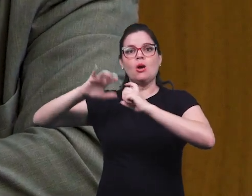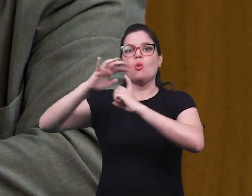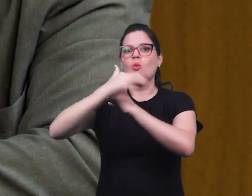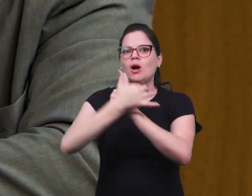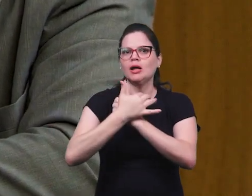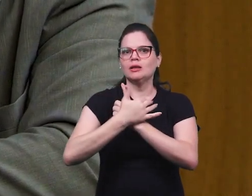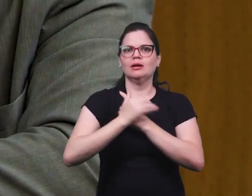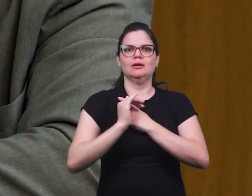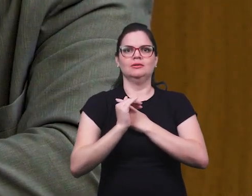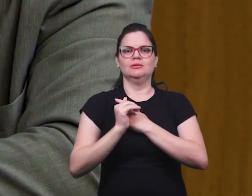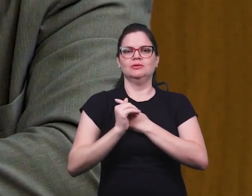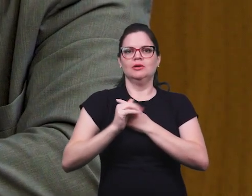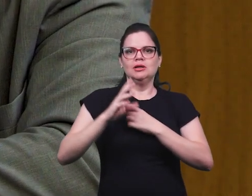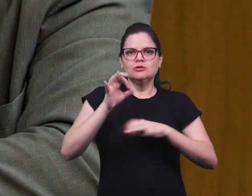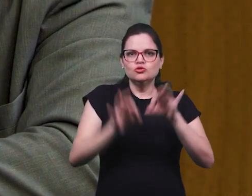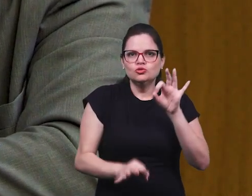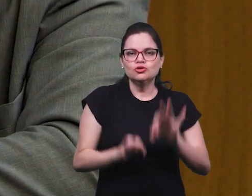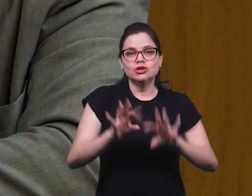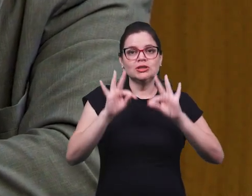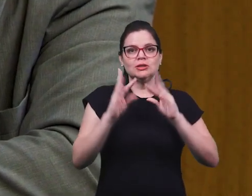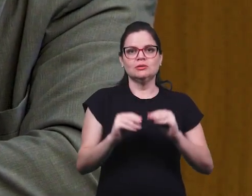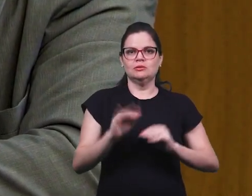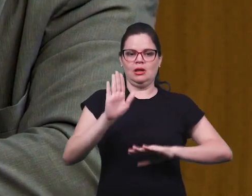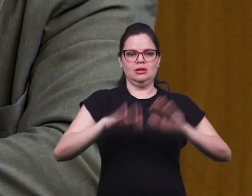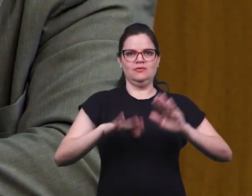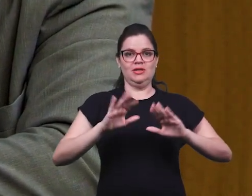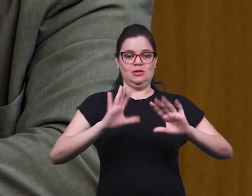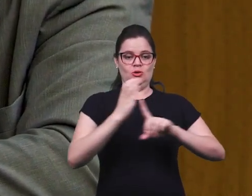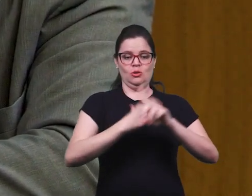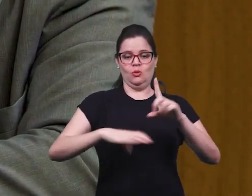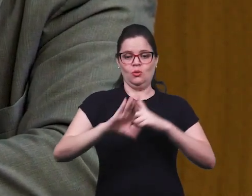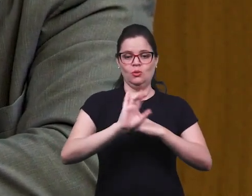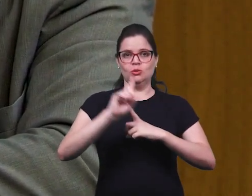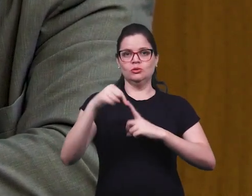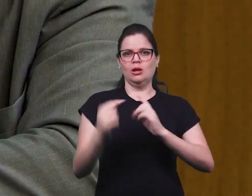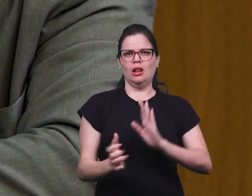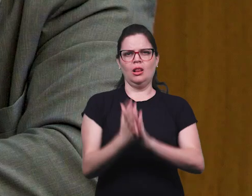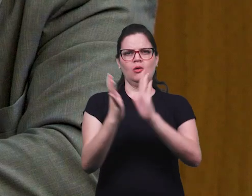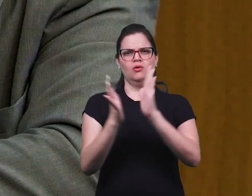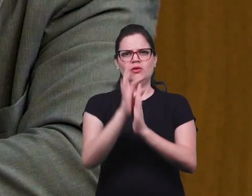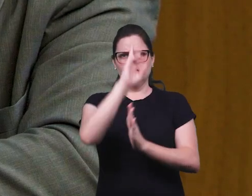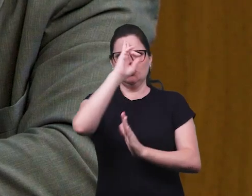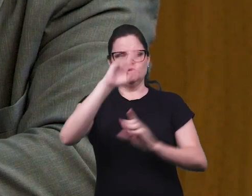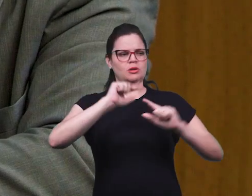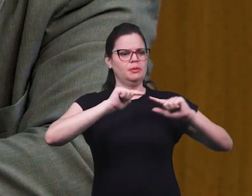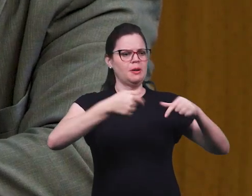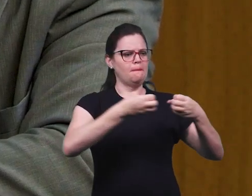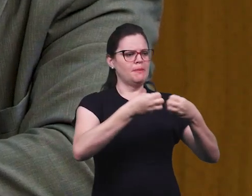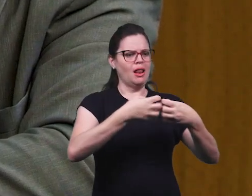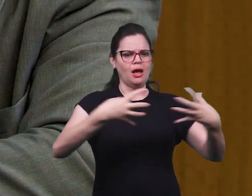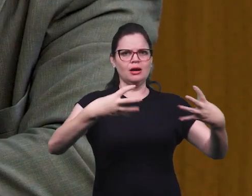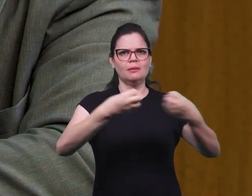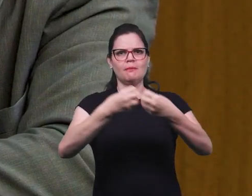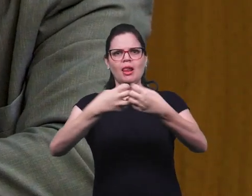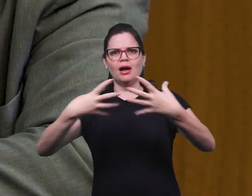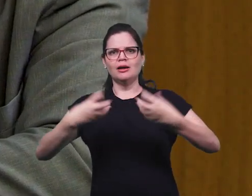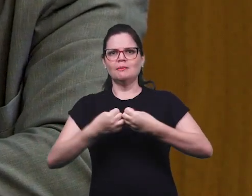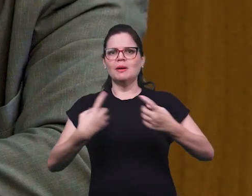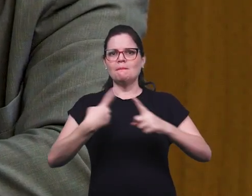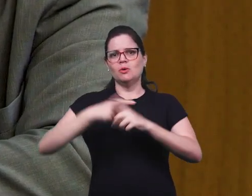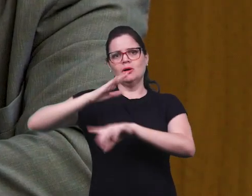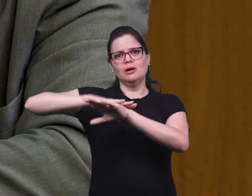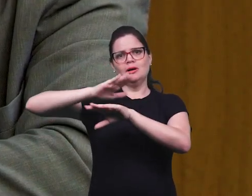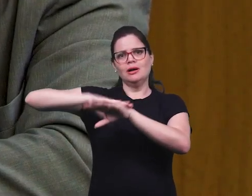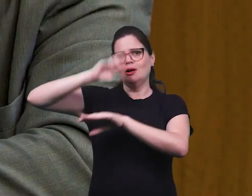culto que nós estamos louvando ao Senhor, os milagres estão acontecendo. E Deus está operando, porque Ele tem a soberania sobre todas as